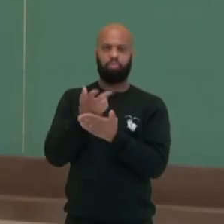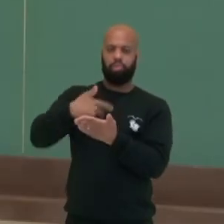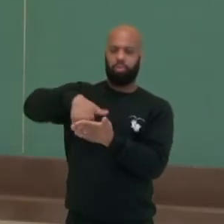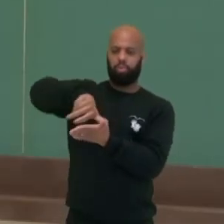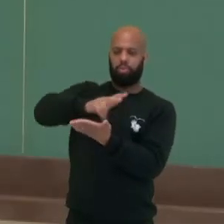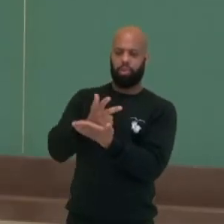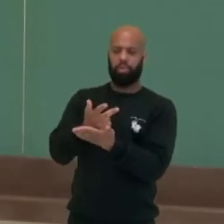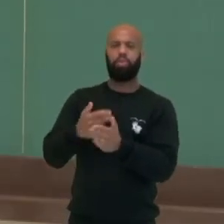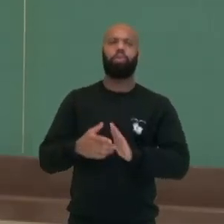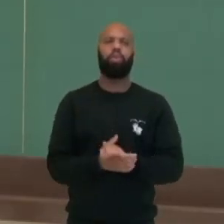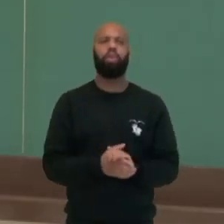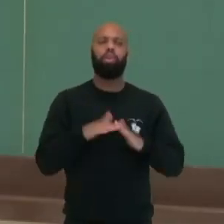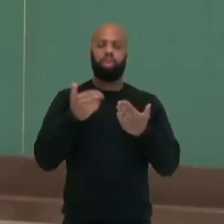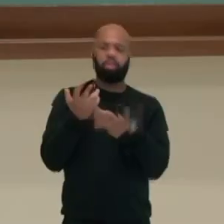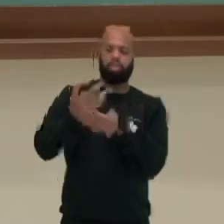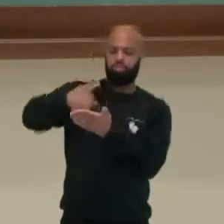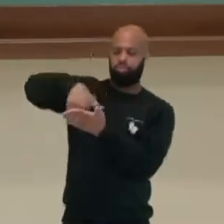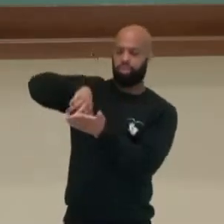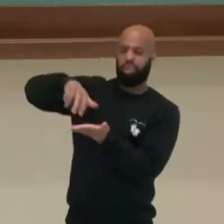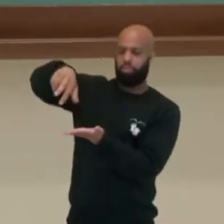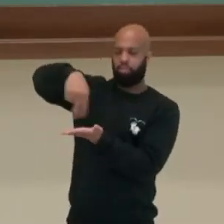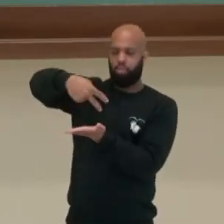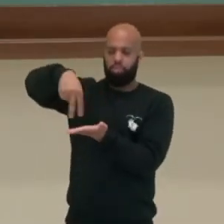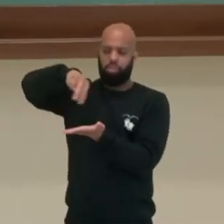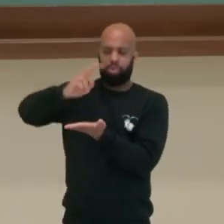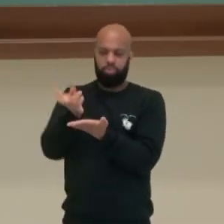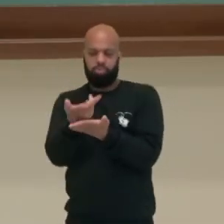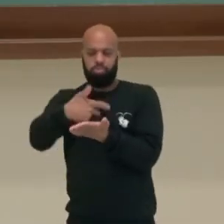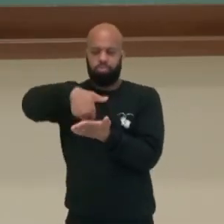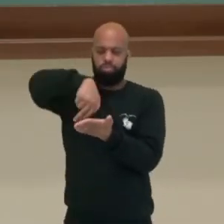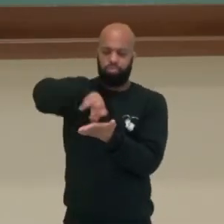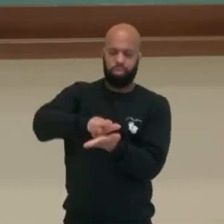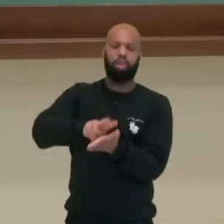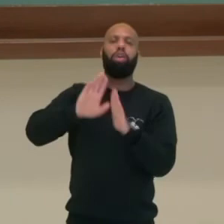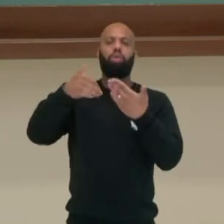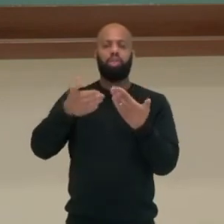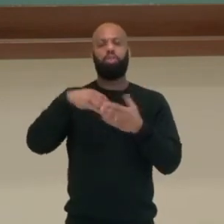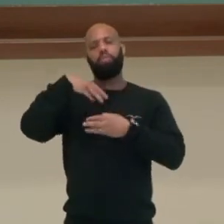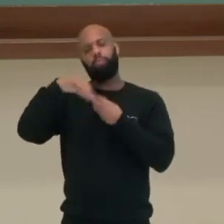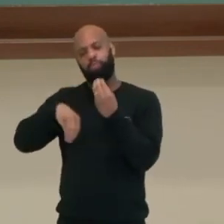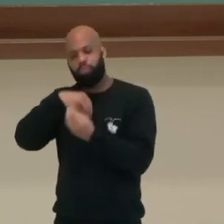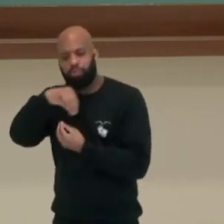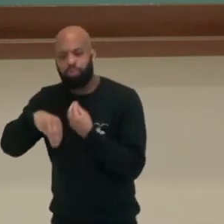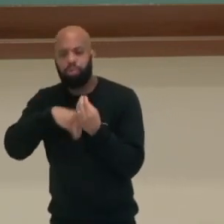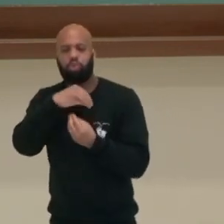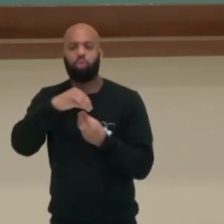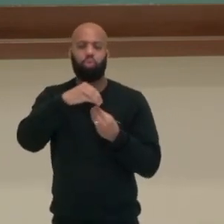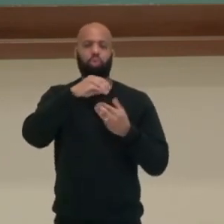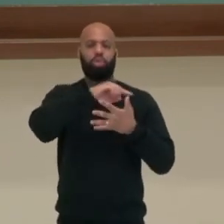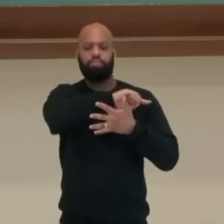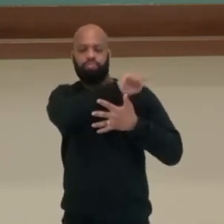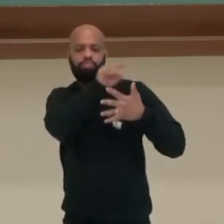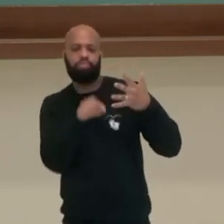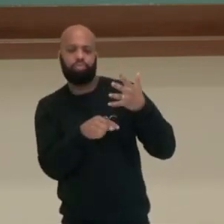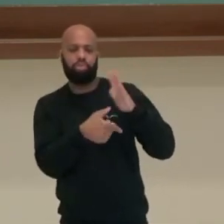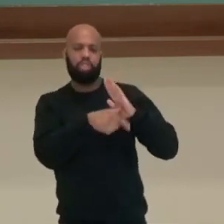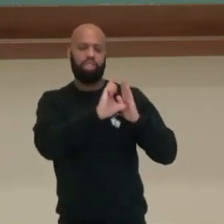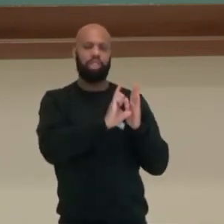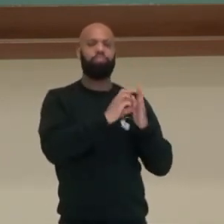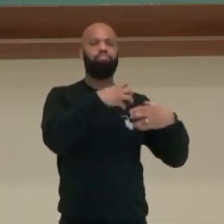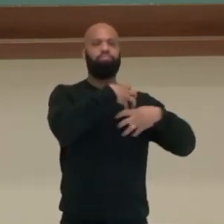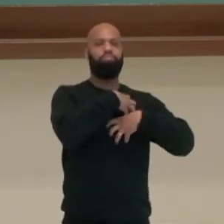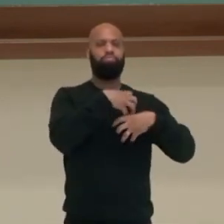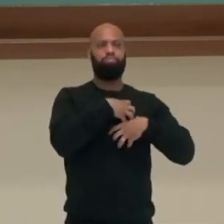breakdance, tá? Então o breakdance, na verdade, ele quase que mistura todos os outros